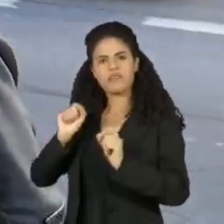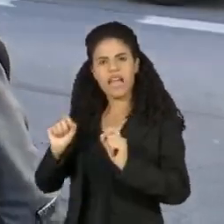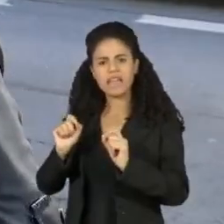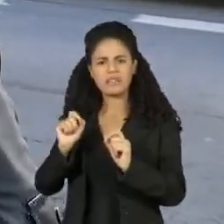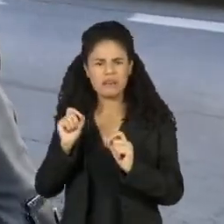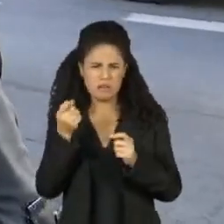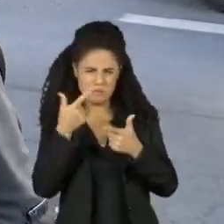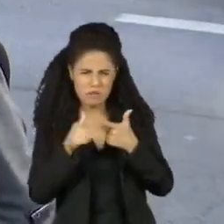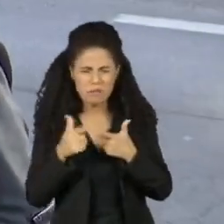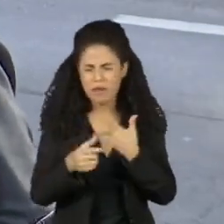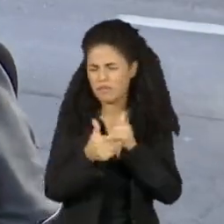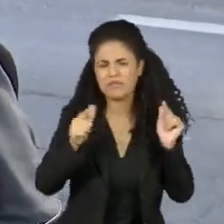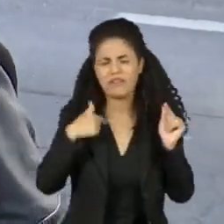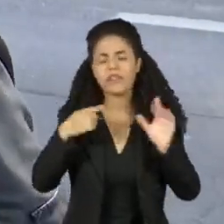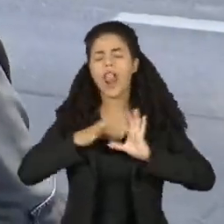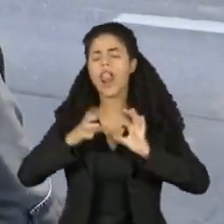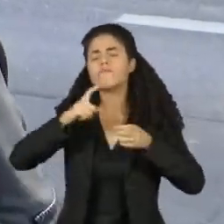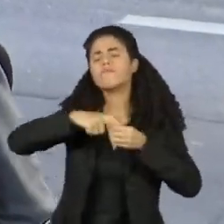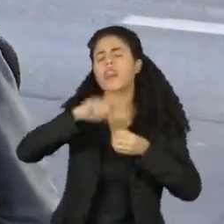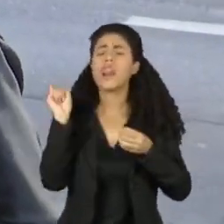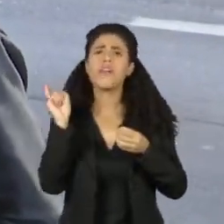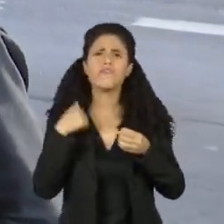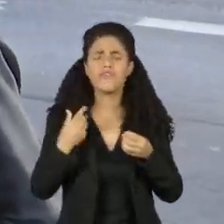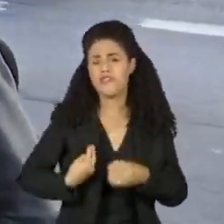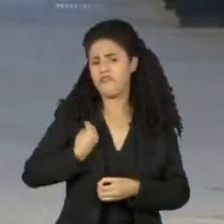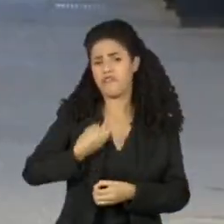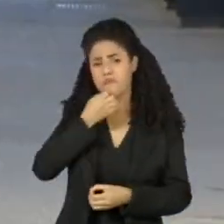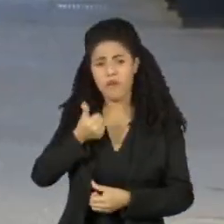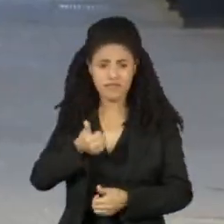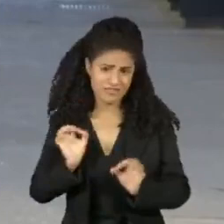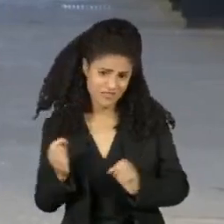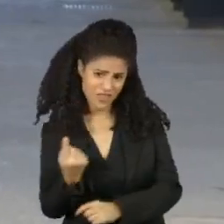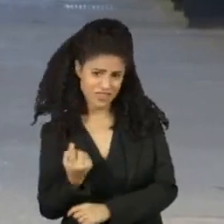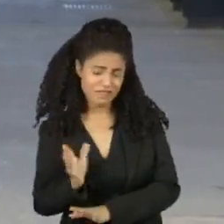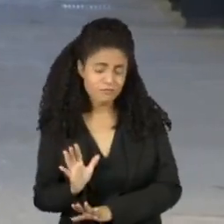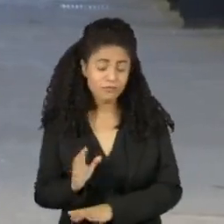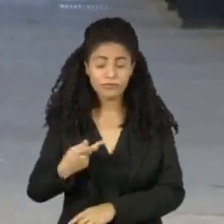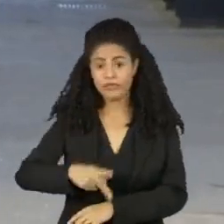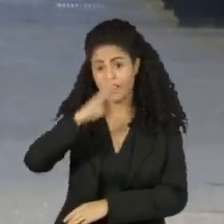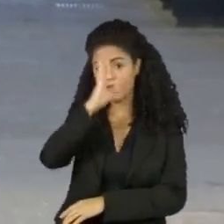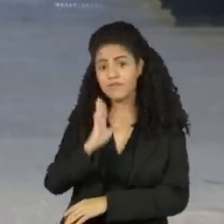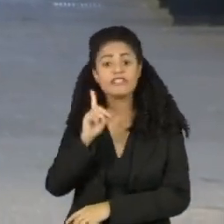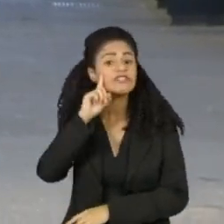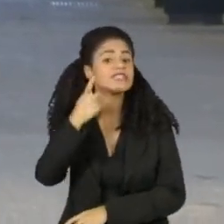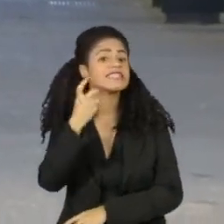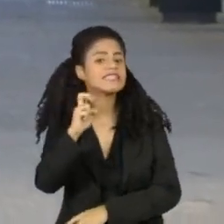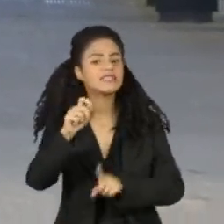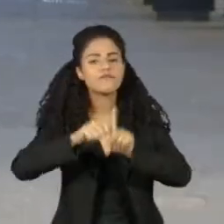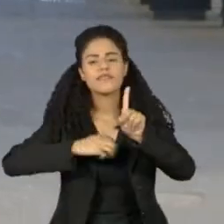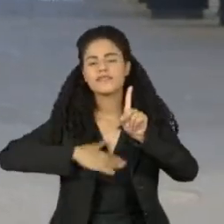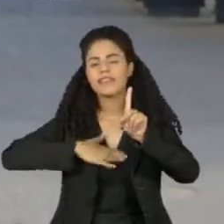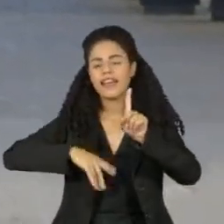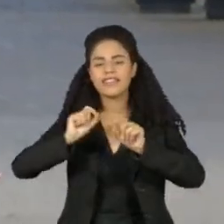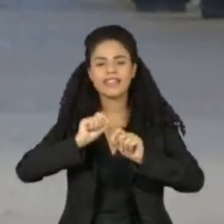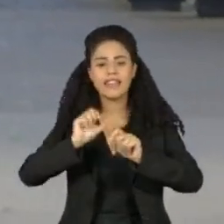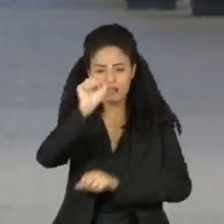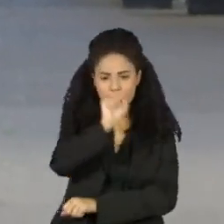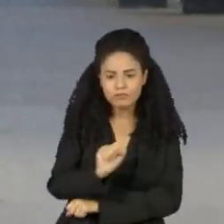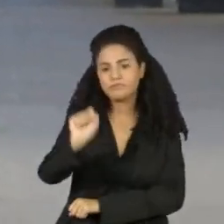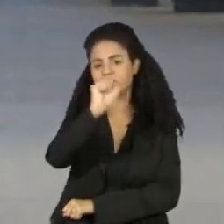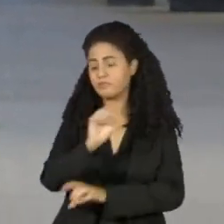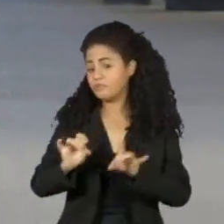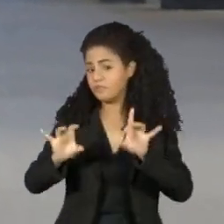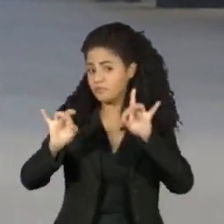tem independência, você tem vida. No Brasil, 15 de agosto é o dia dedicado aos